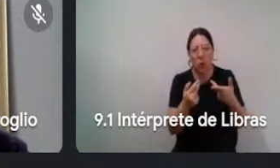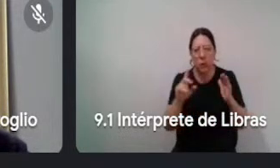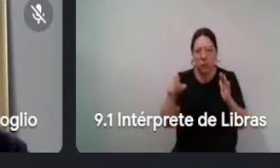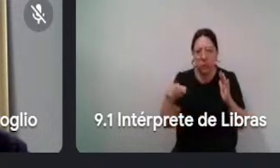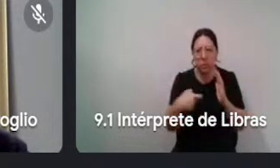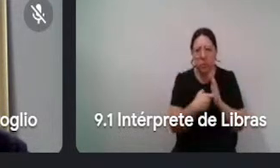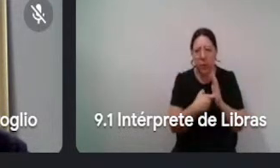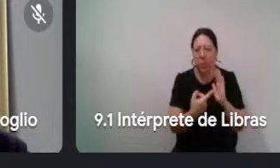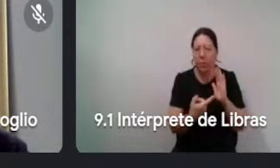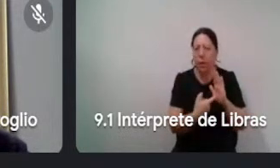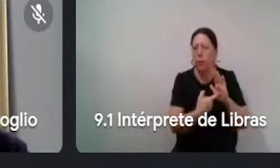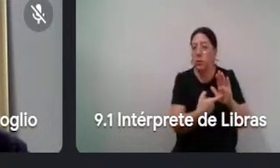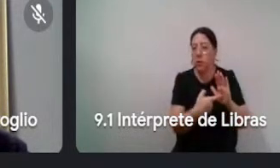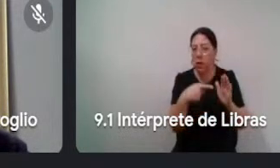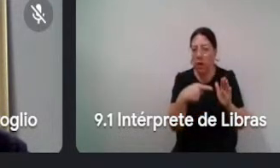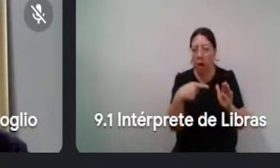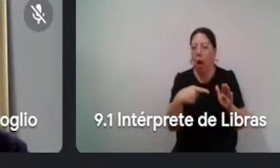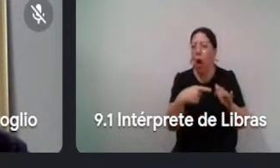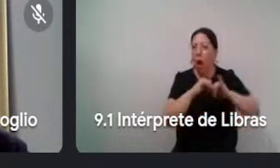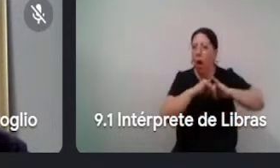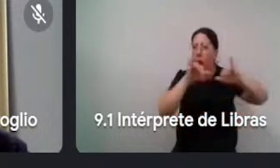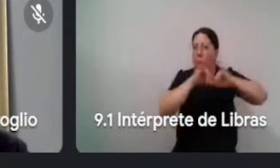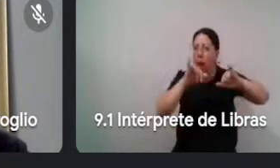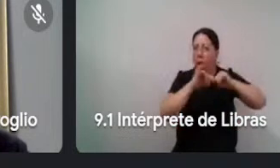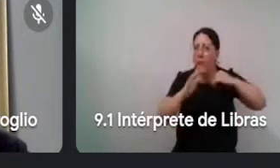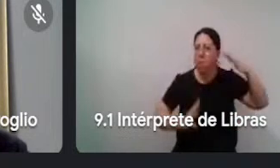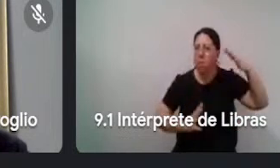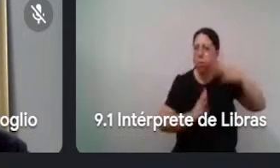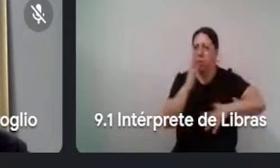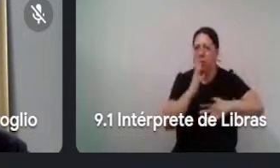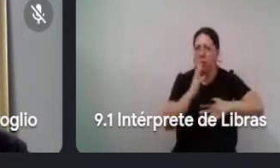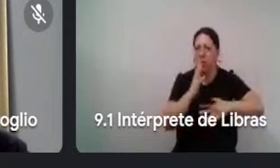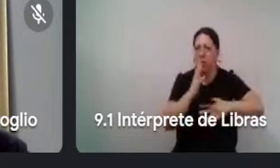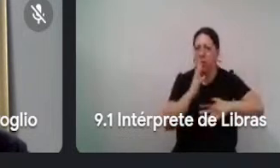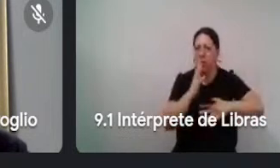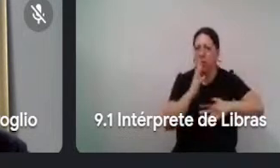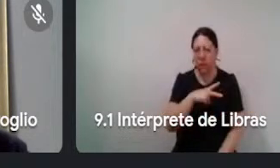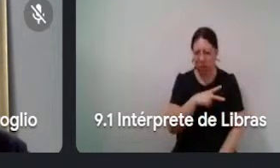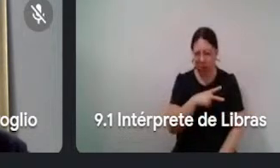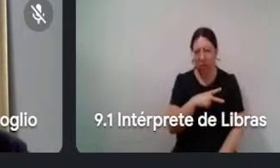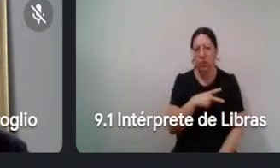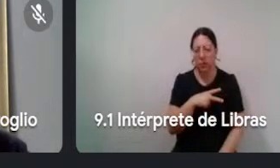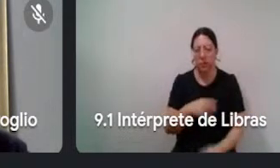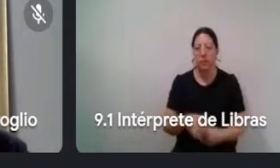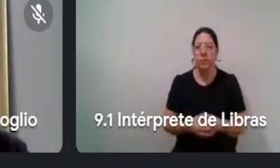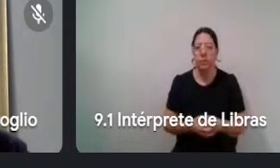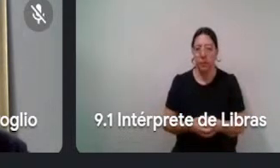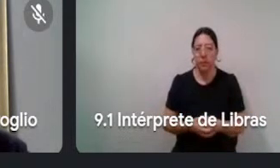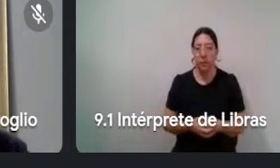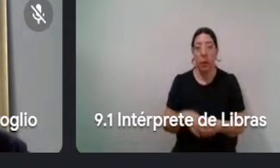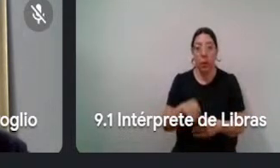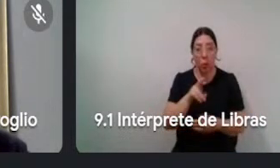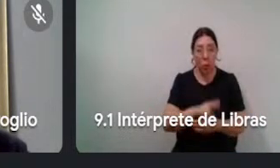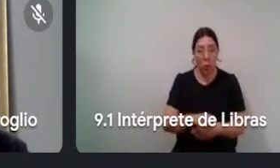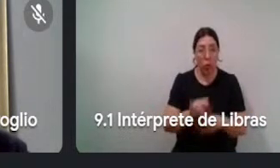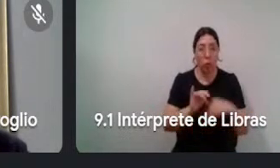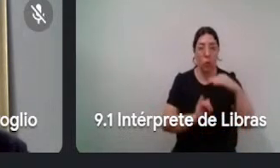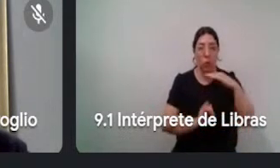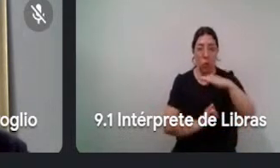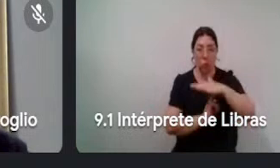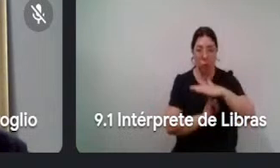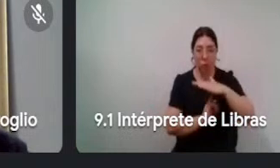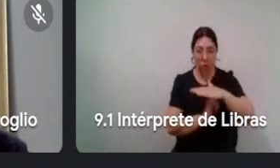dos dados extrapolou a esfera particular, tais quais o uso institucional ou comercial da ferramenta